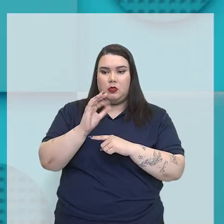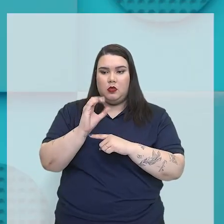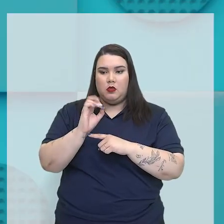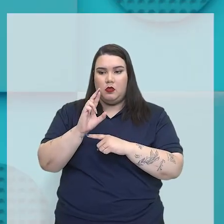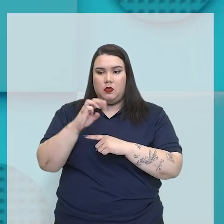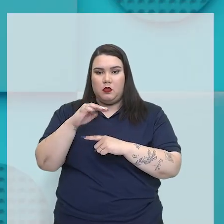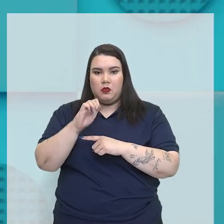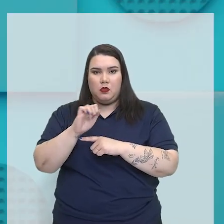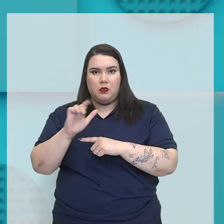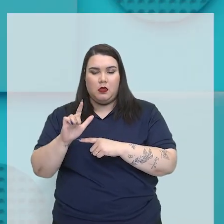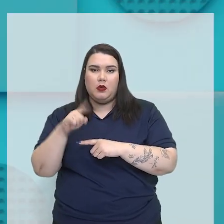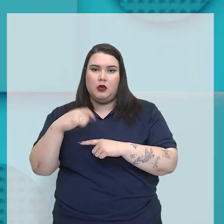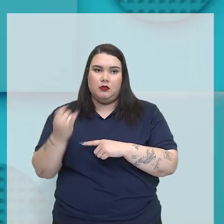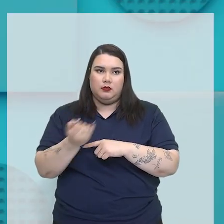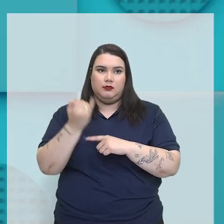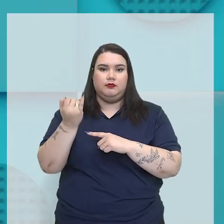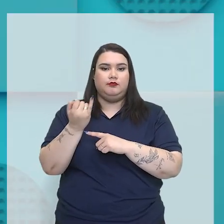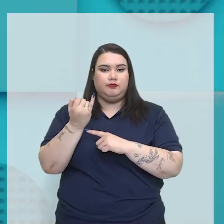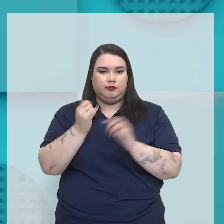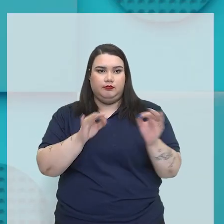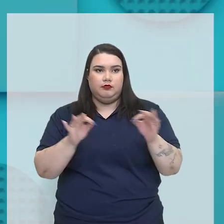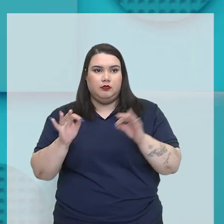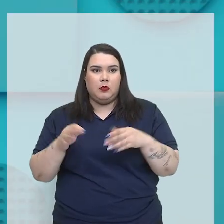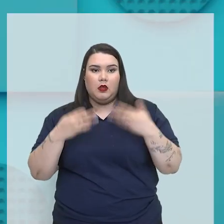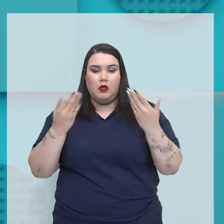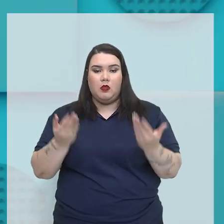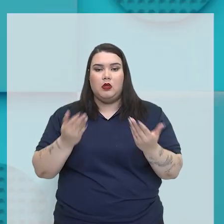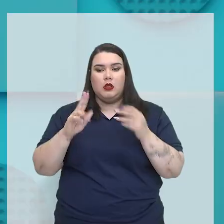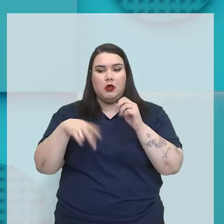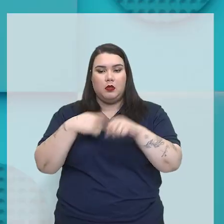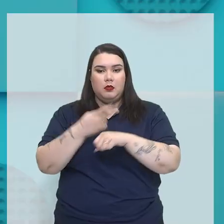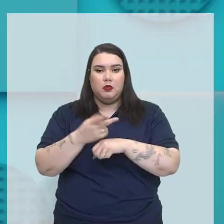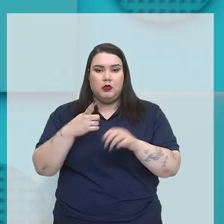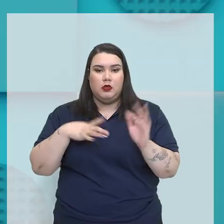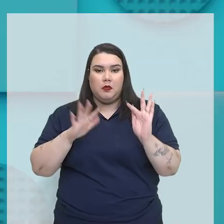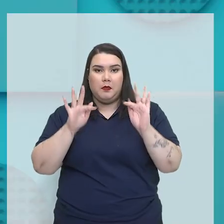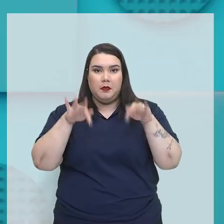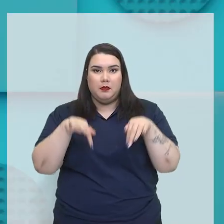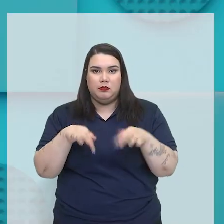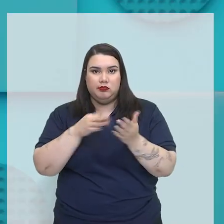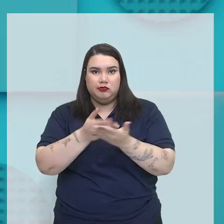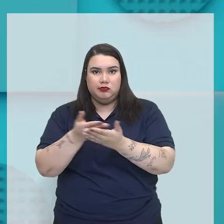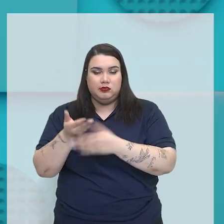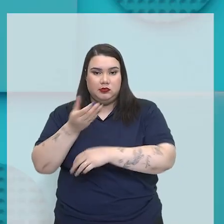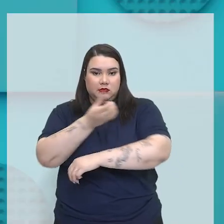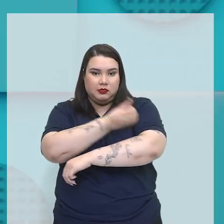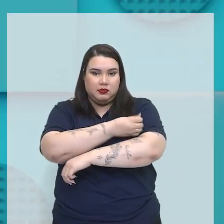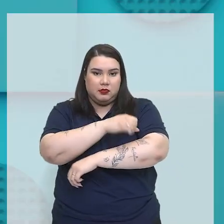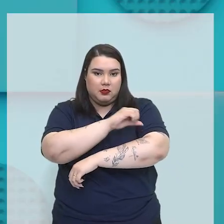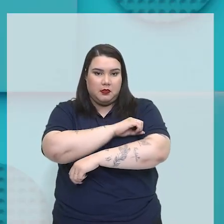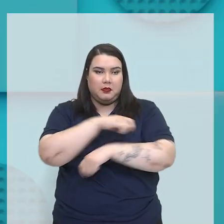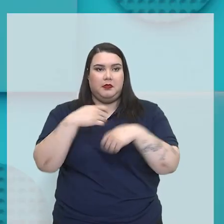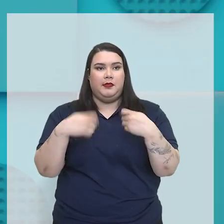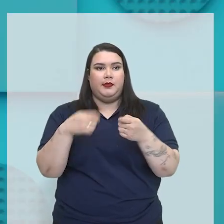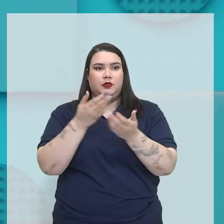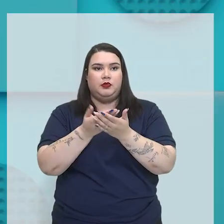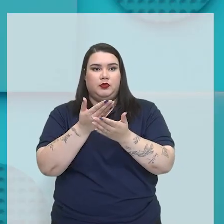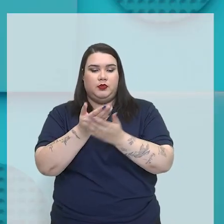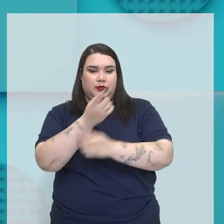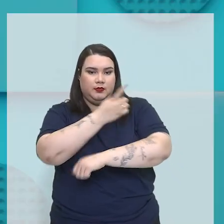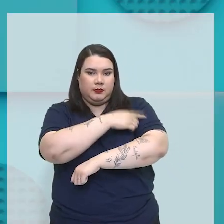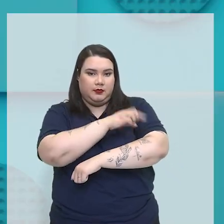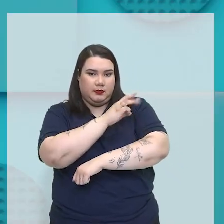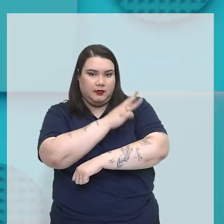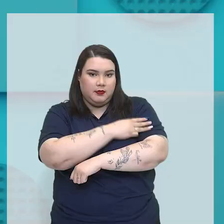é importante, não é? E depois, quando você termina o ensino fundamental, você precisa ir para o ensino médio,